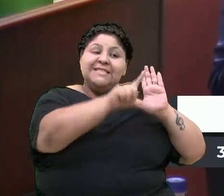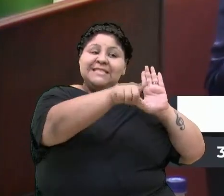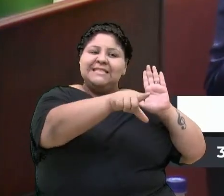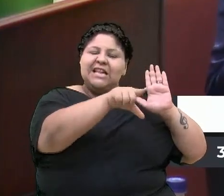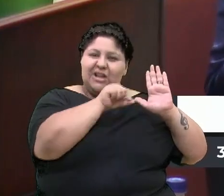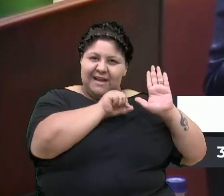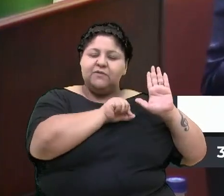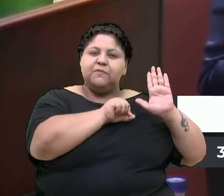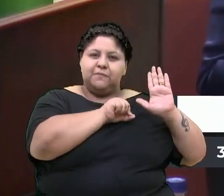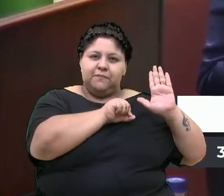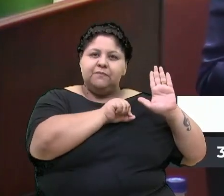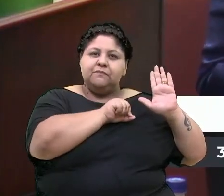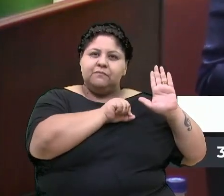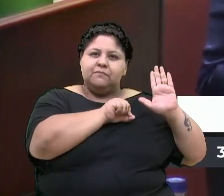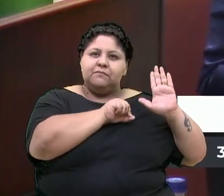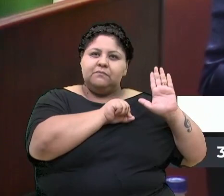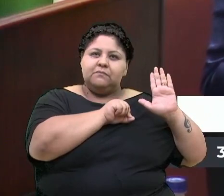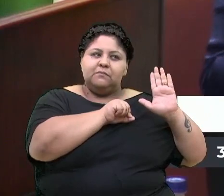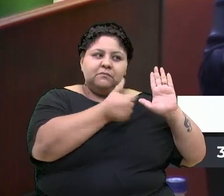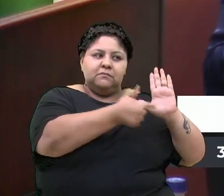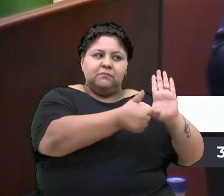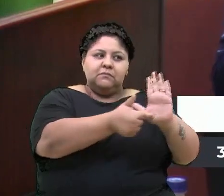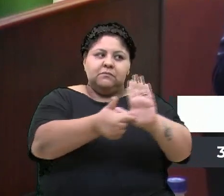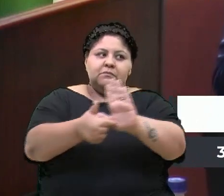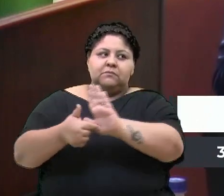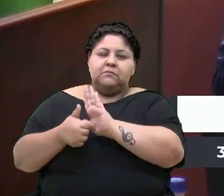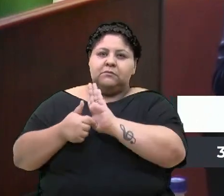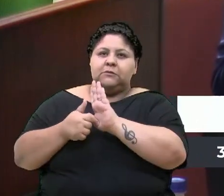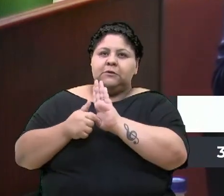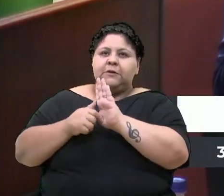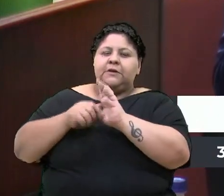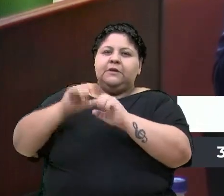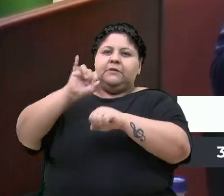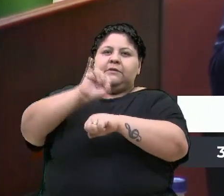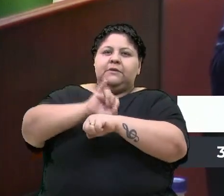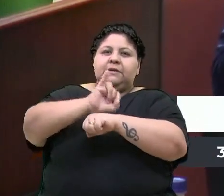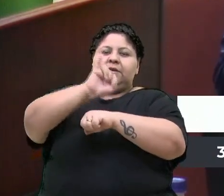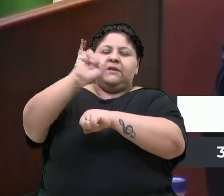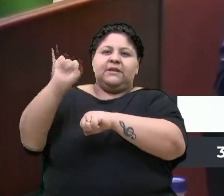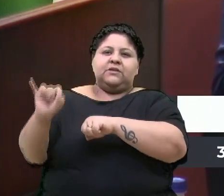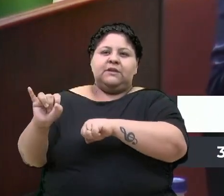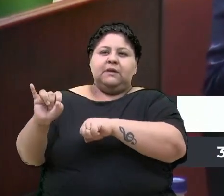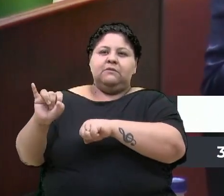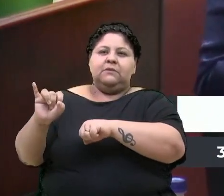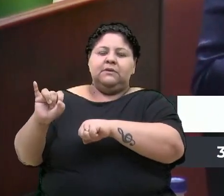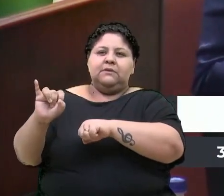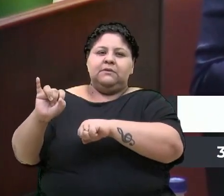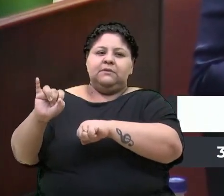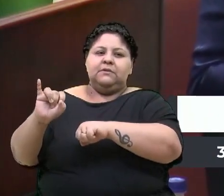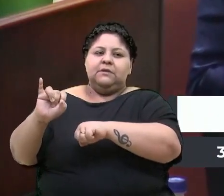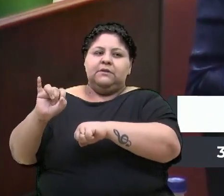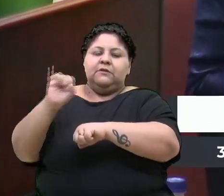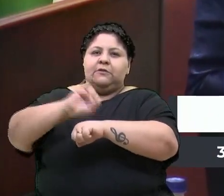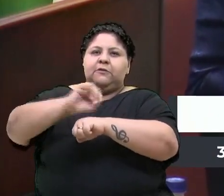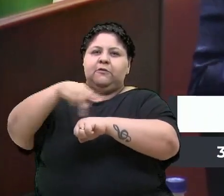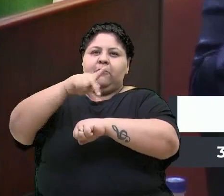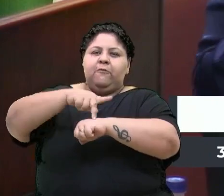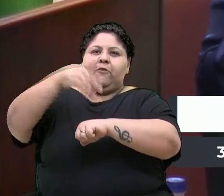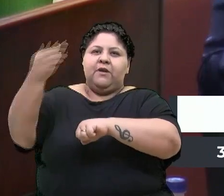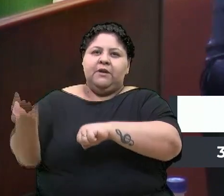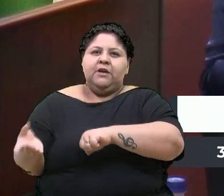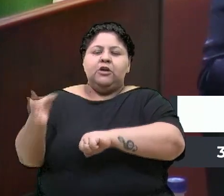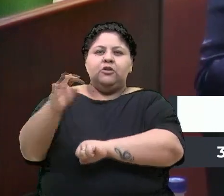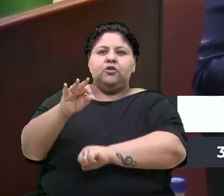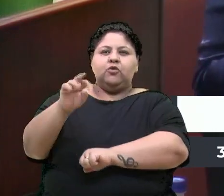foi selecionado para uma exposição internacional na Turquia. Olha que lindo. O projeto das meninas, que